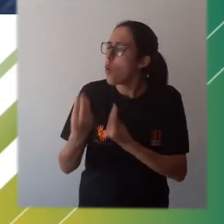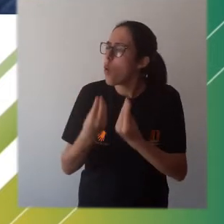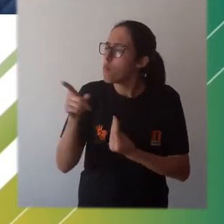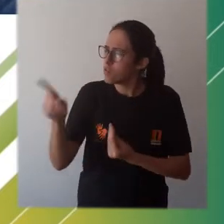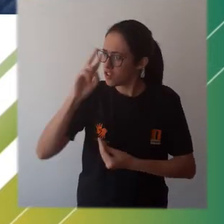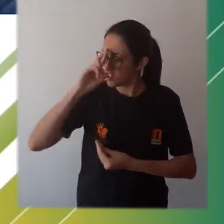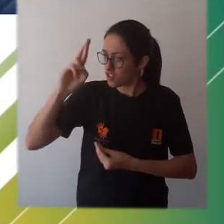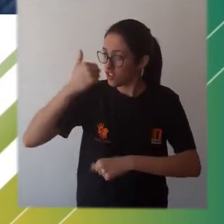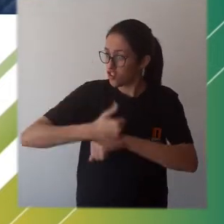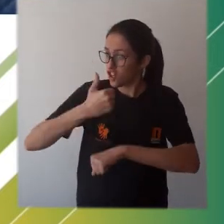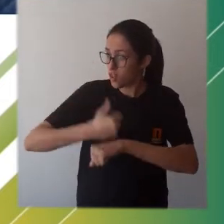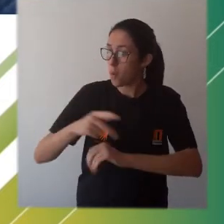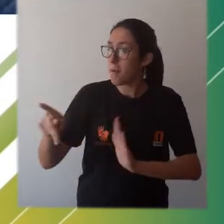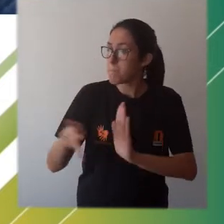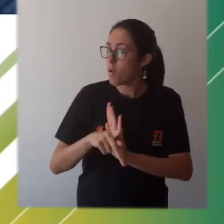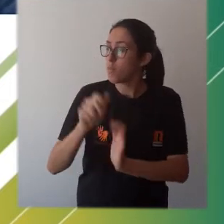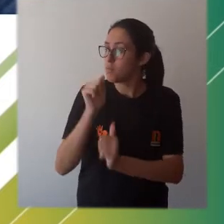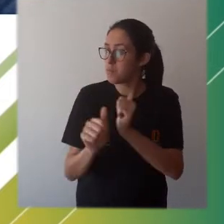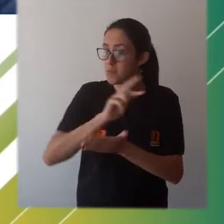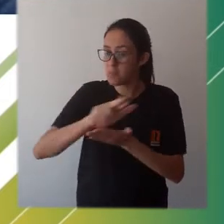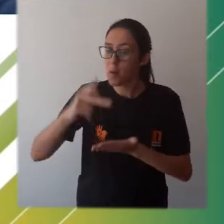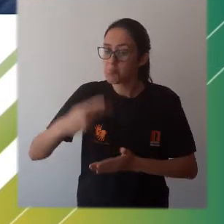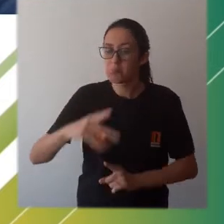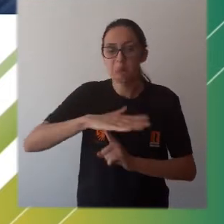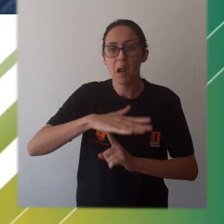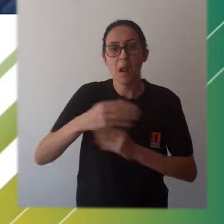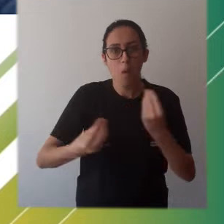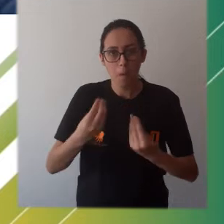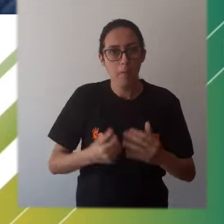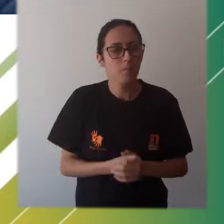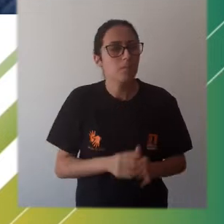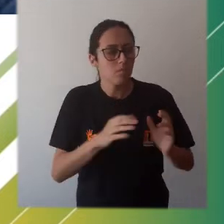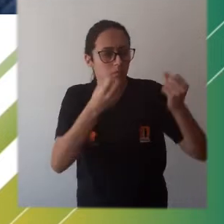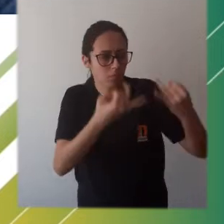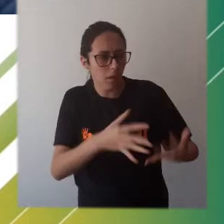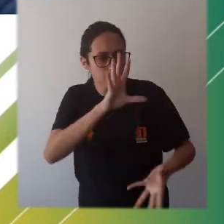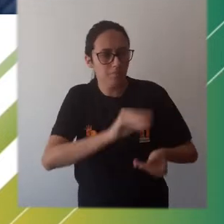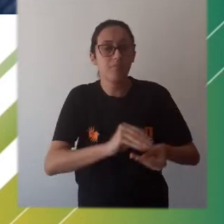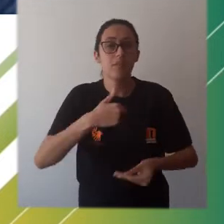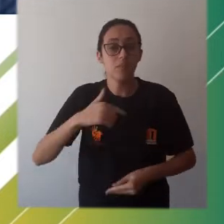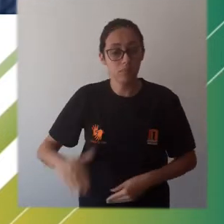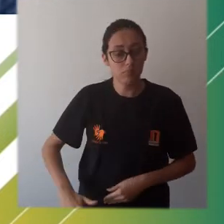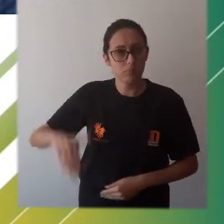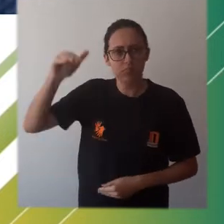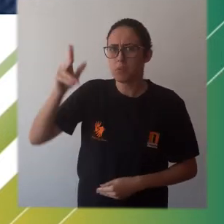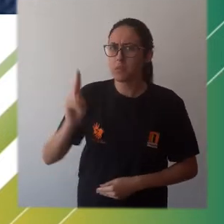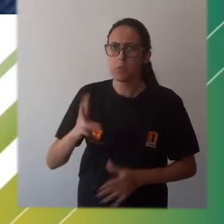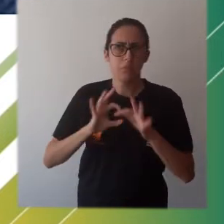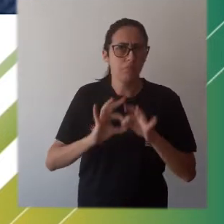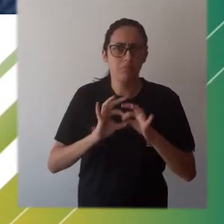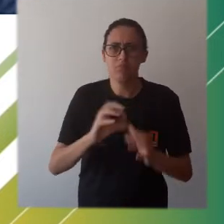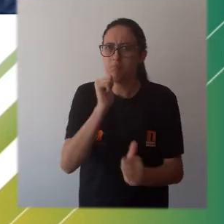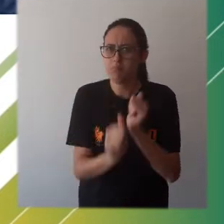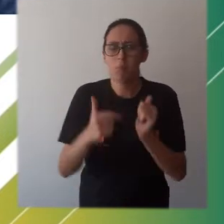o Cristiano chegou a ser diretor da Superintendência do Esporte no Paraná. Bom, vou tentar resumir. Eu desde muito cedo fui ligado